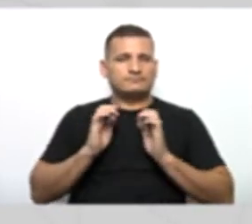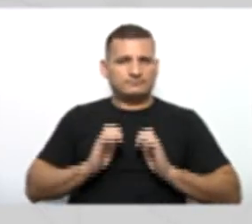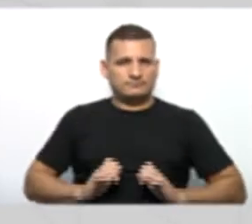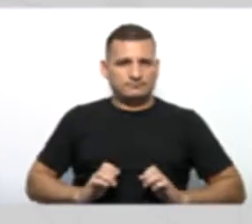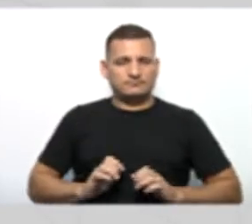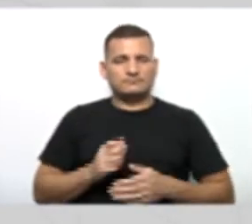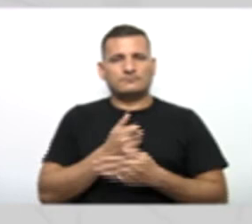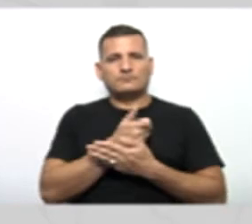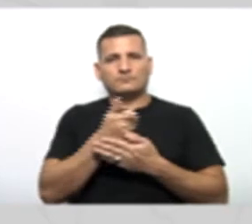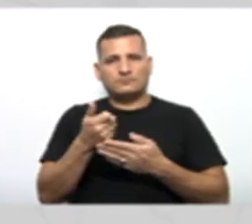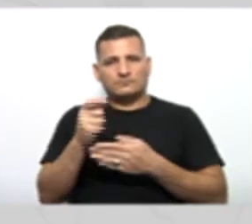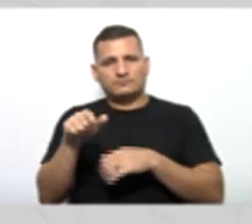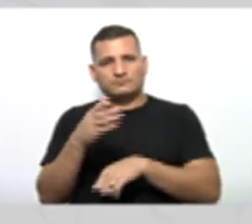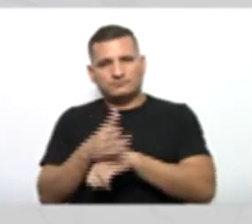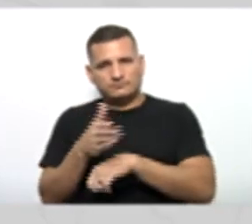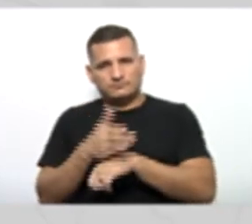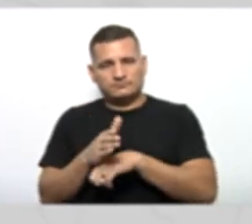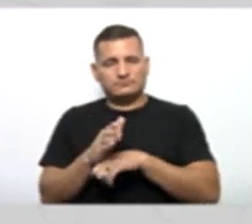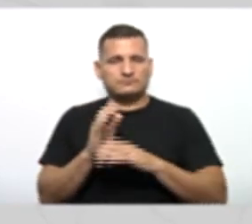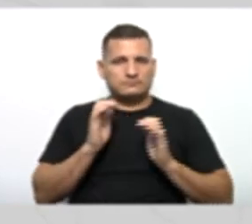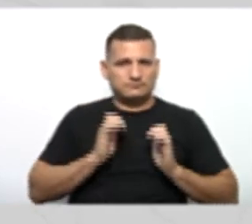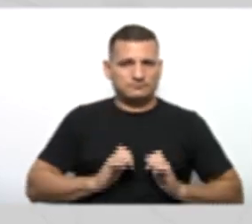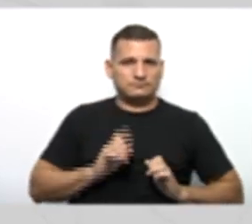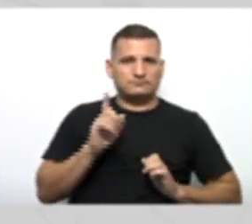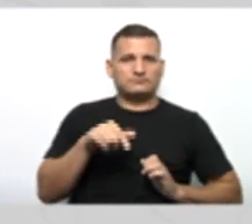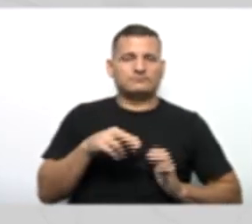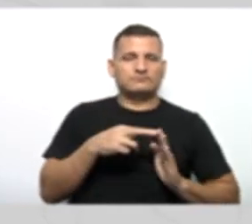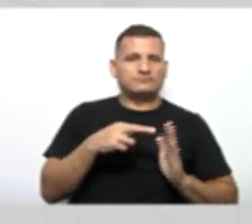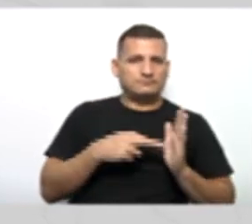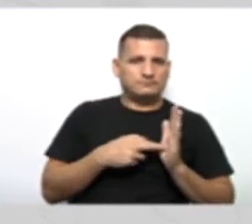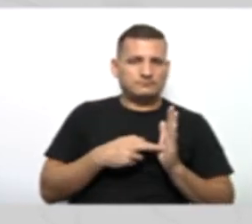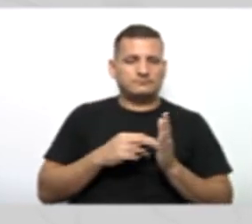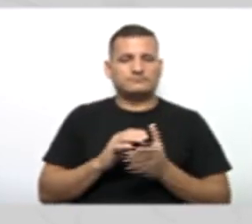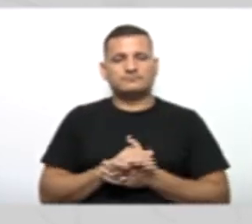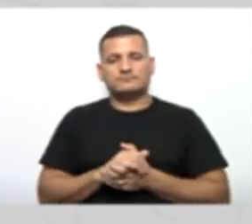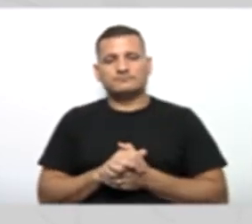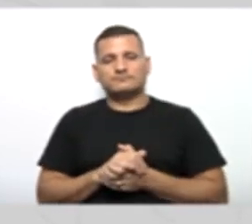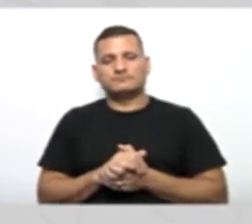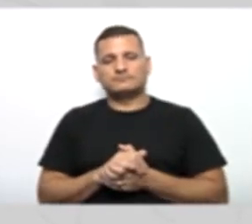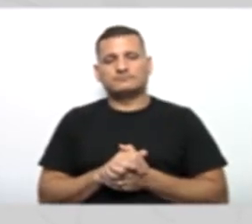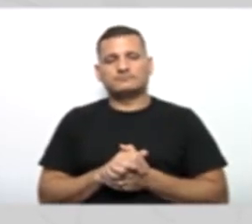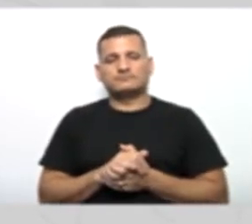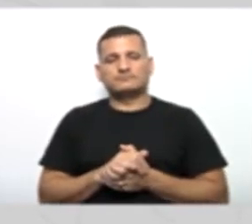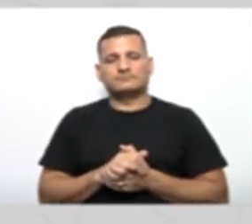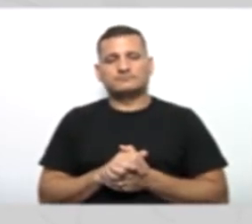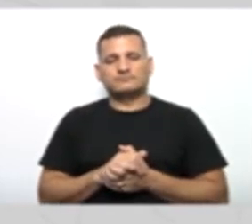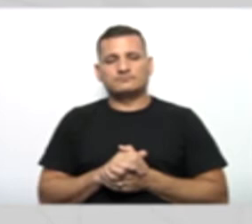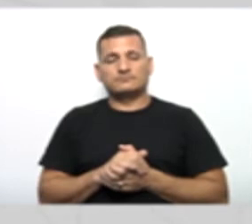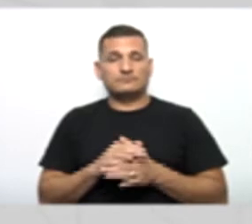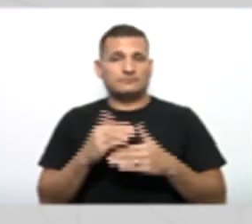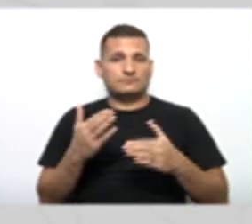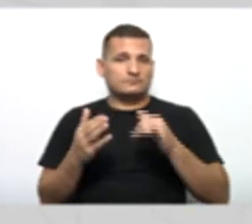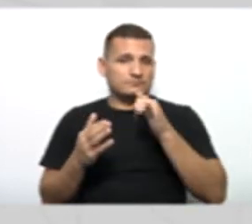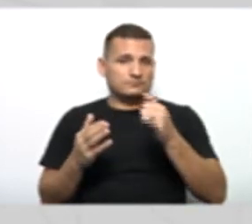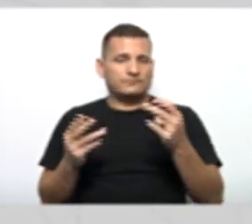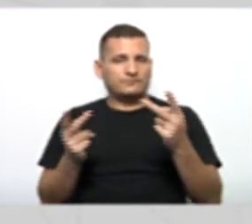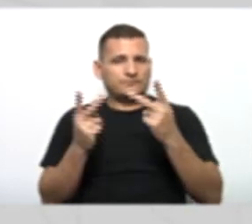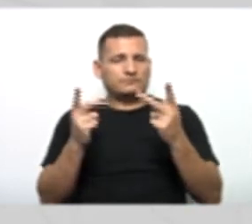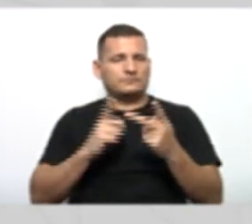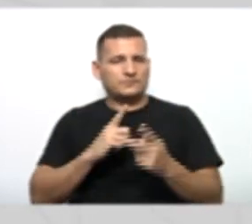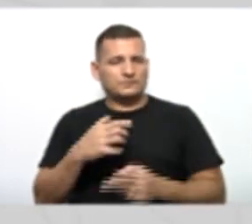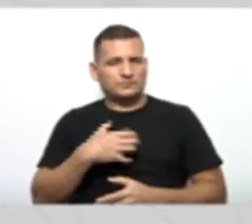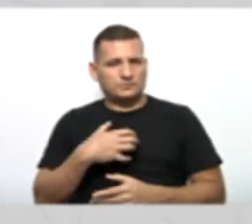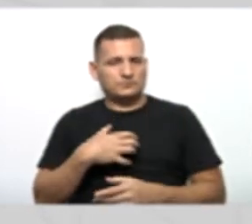moral é prática ética é princípio então para que o valor ele tenha sentido é necessário